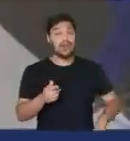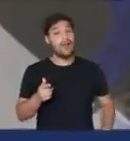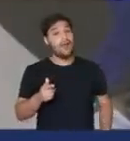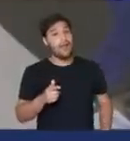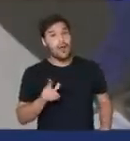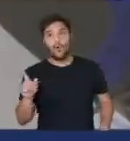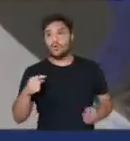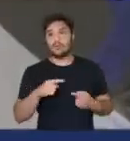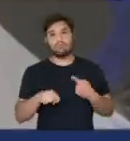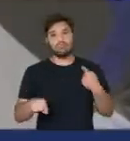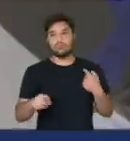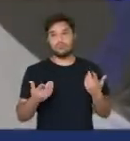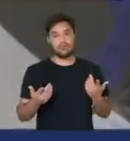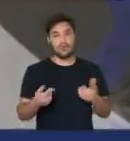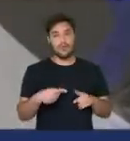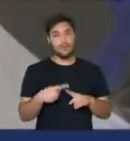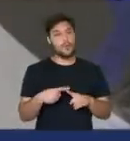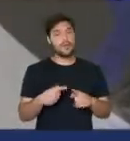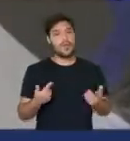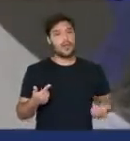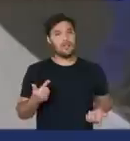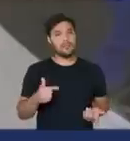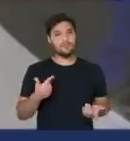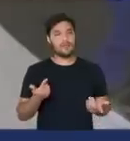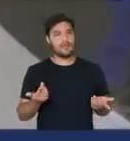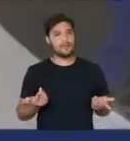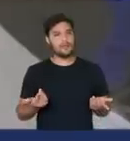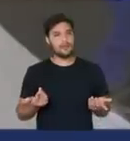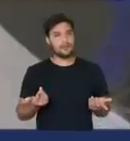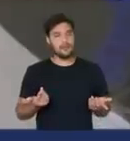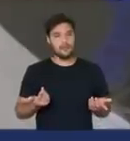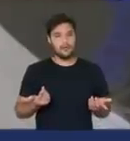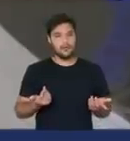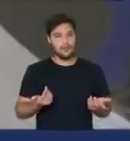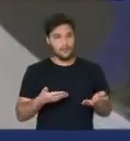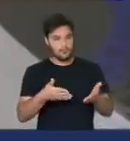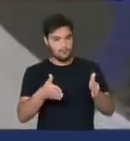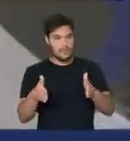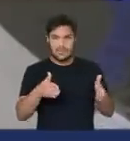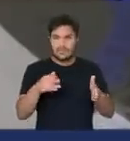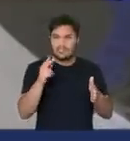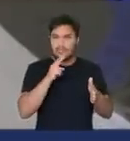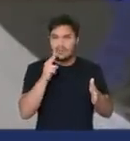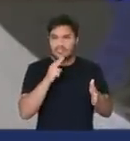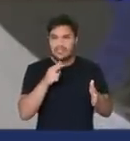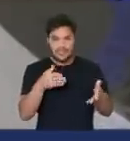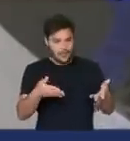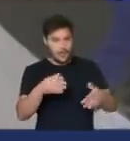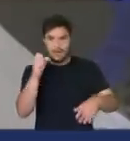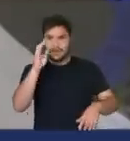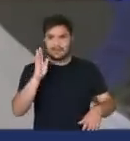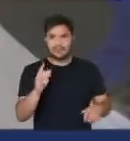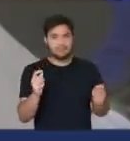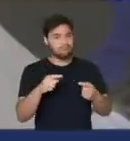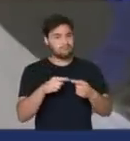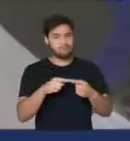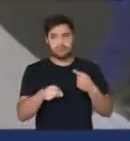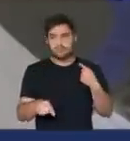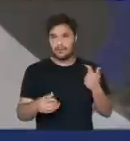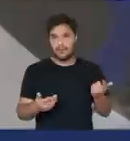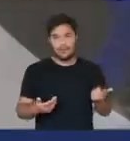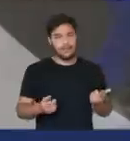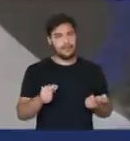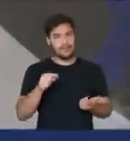outra inconstitucionalidade completa, porque não há nada que justifique o estado de emergência nesse momento e seria